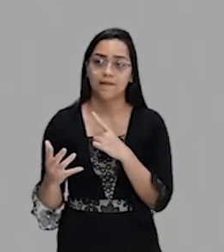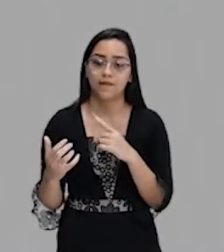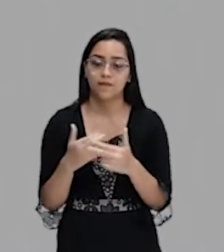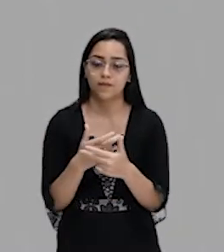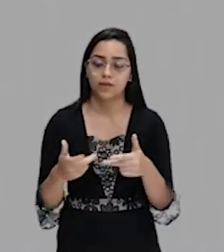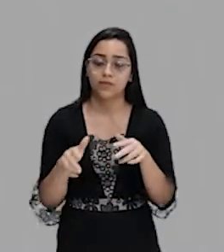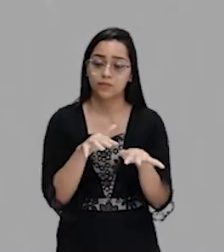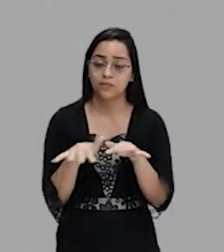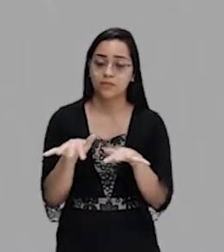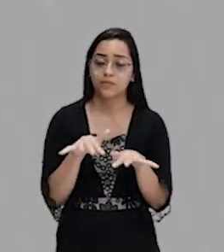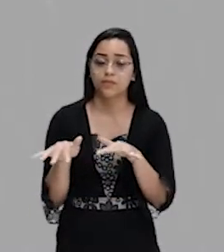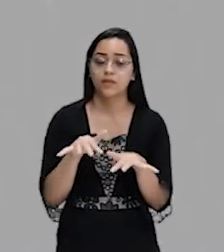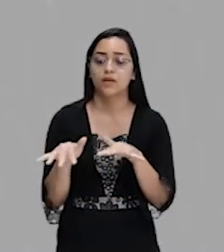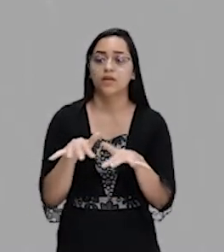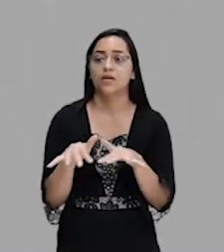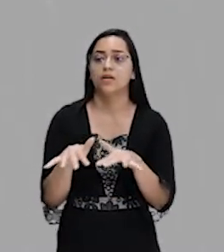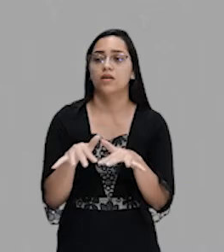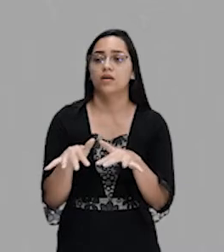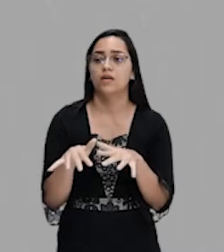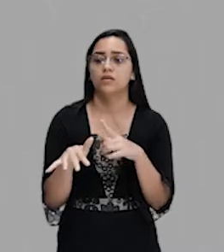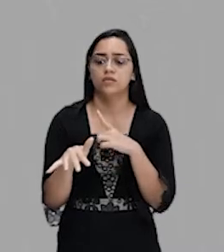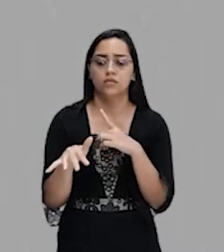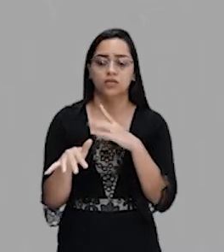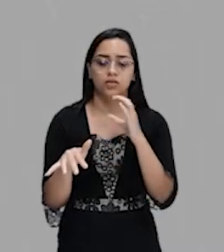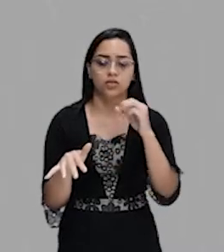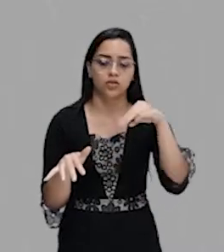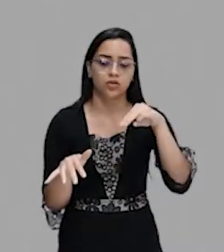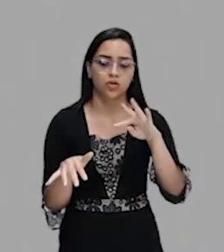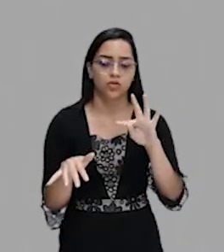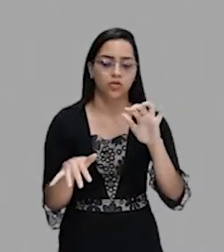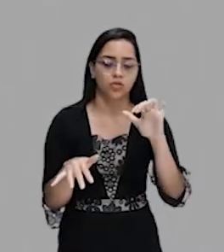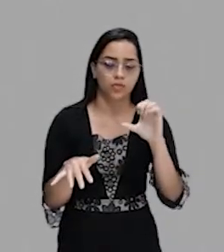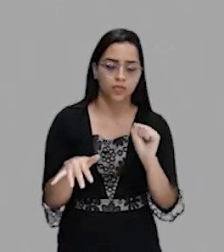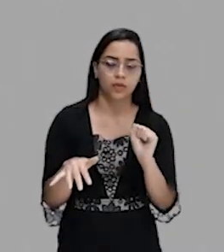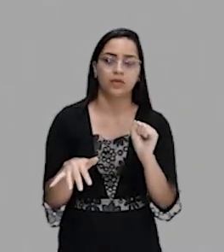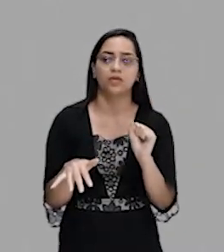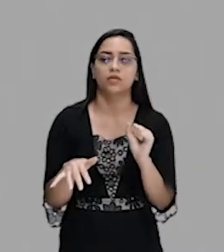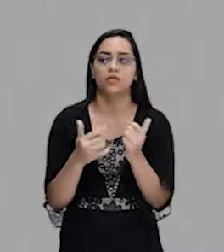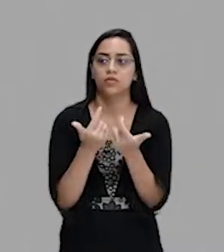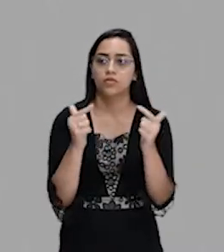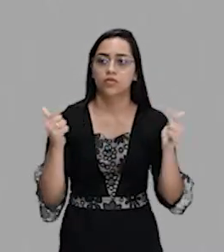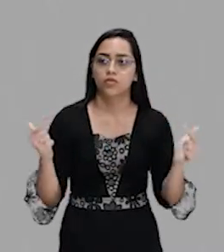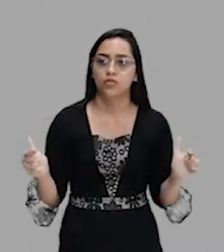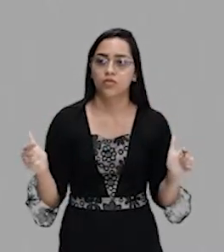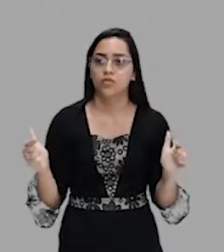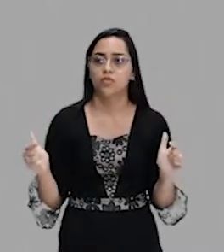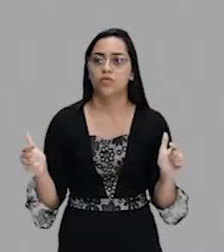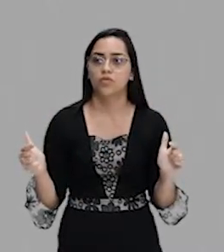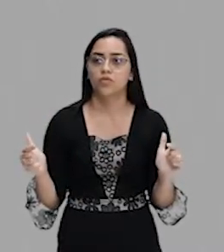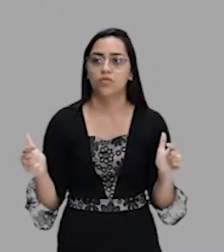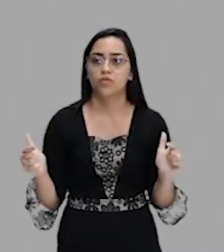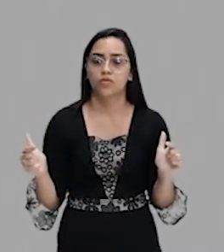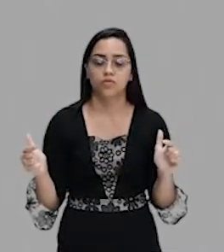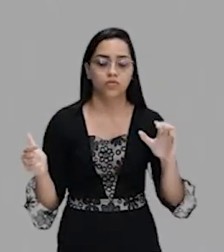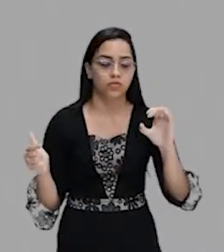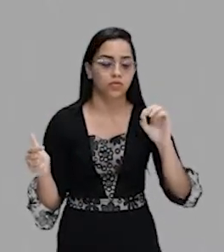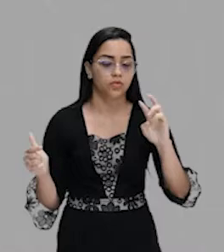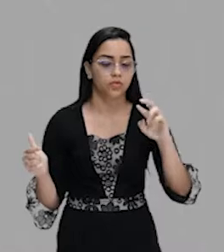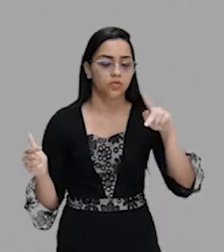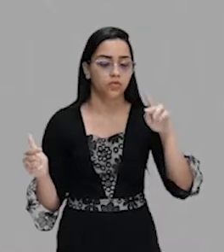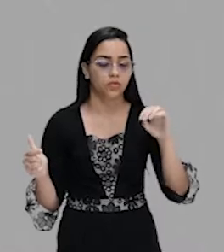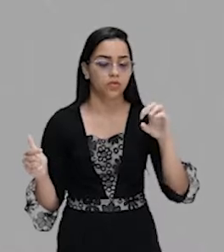de impactos, né, de cometas, né, e fragmentos de outros corpos